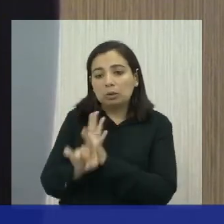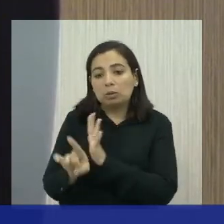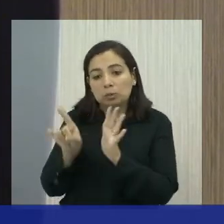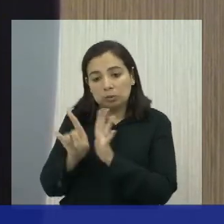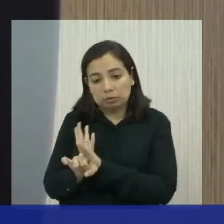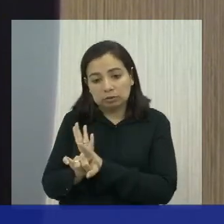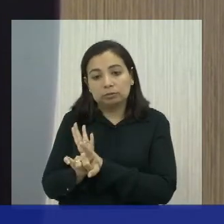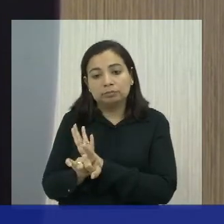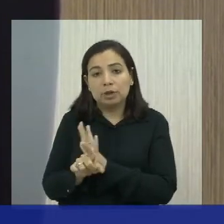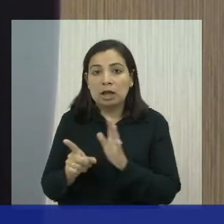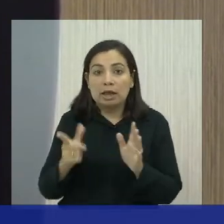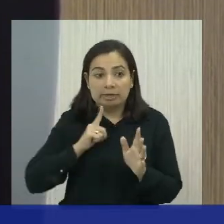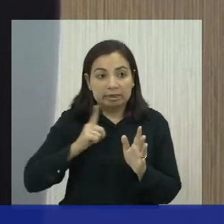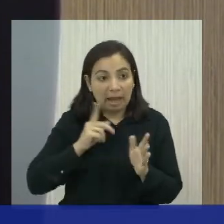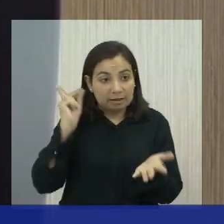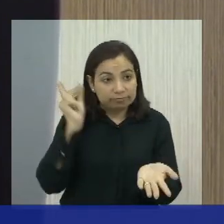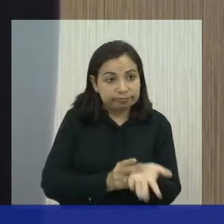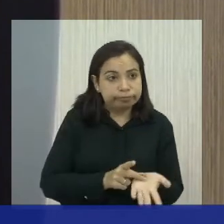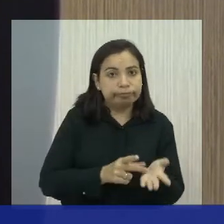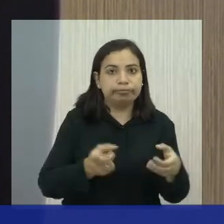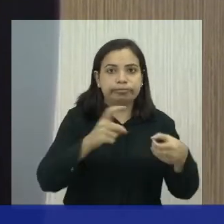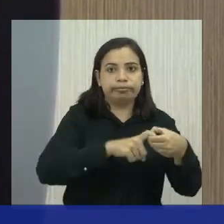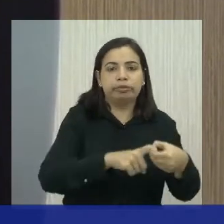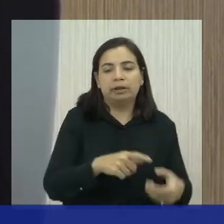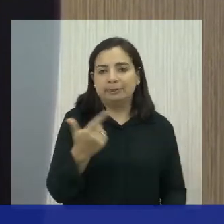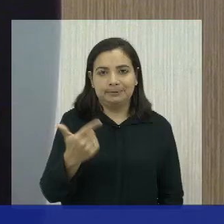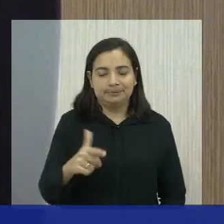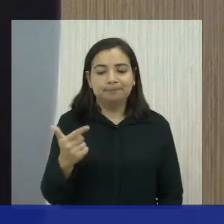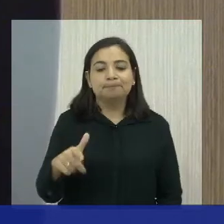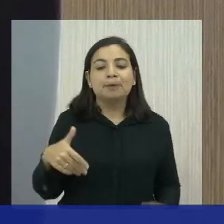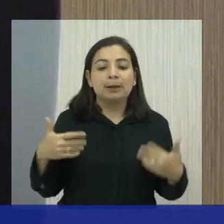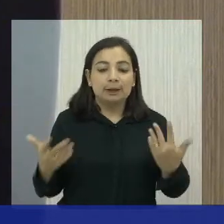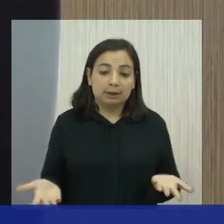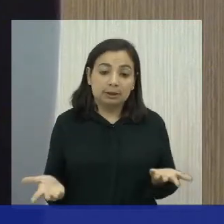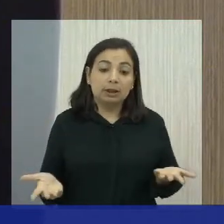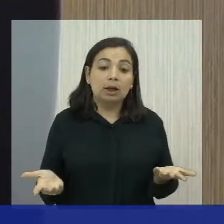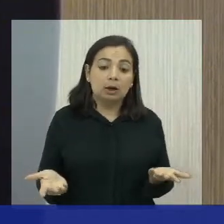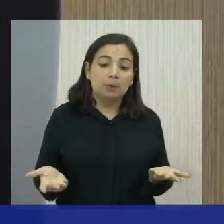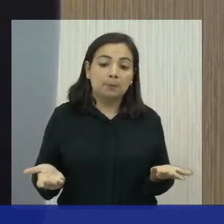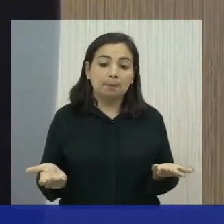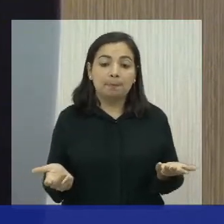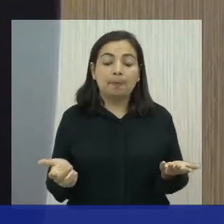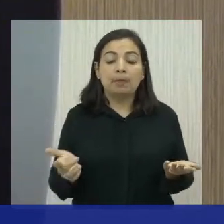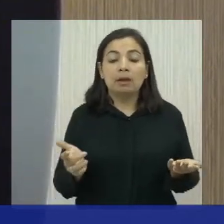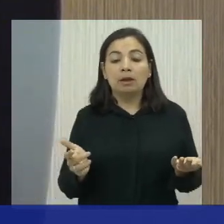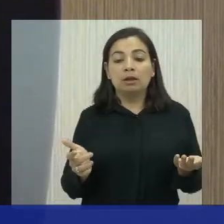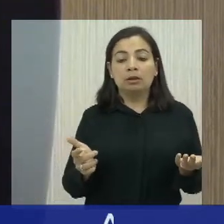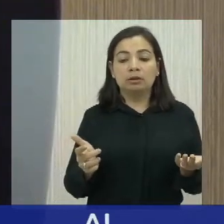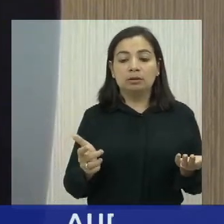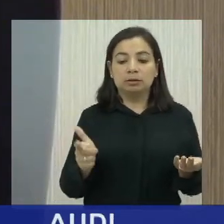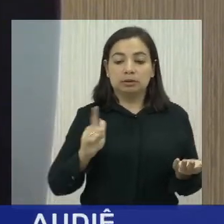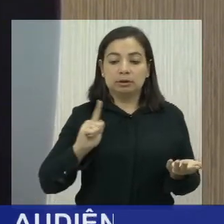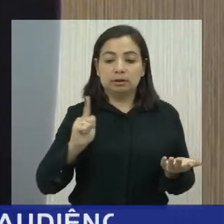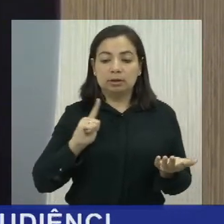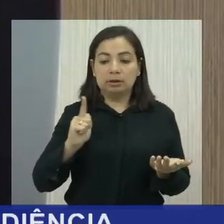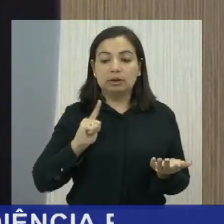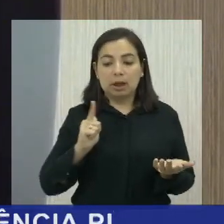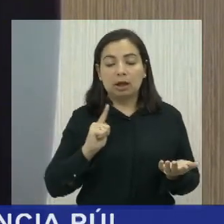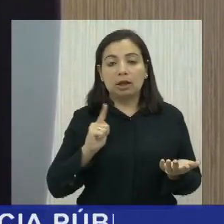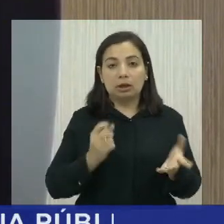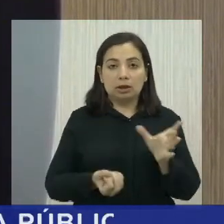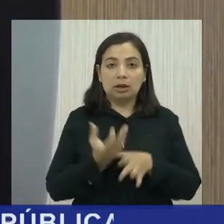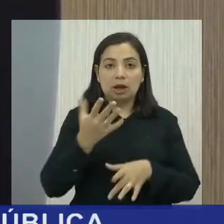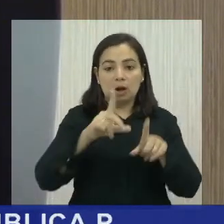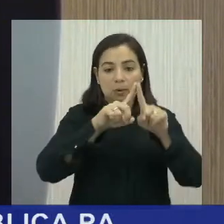não vinculante. Então, assim, se faz se cria um